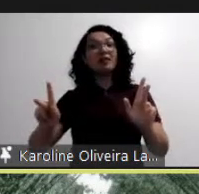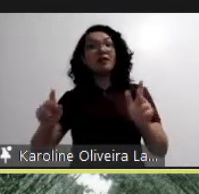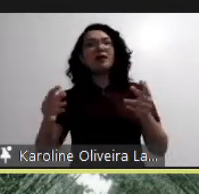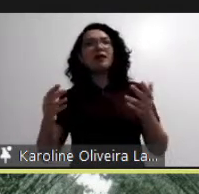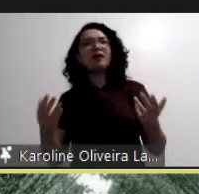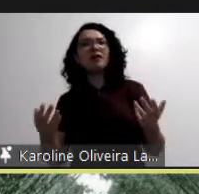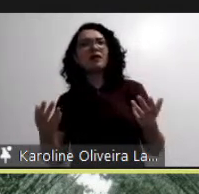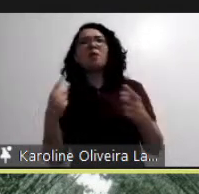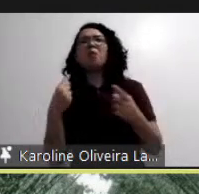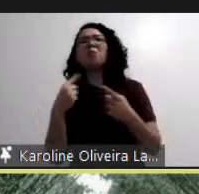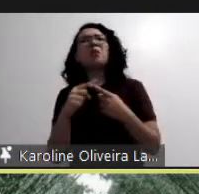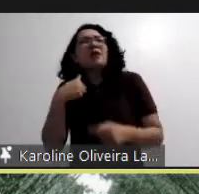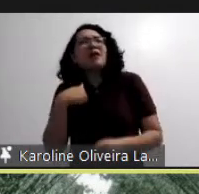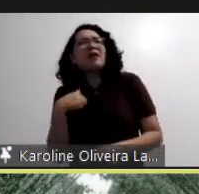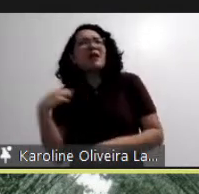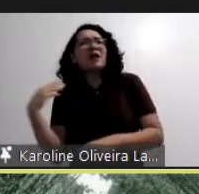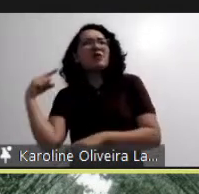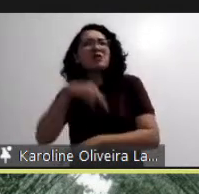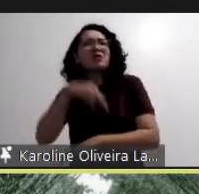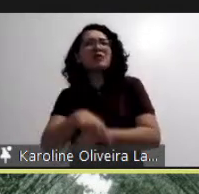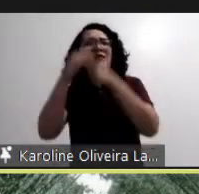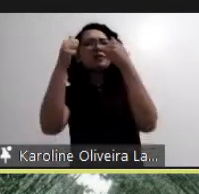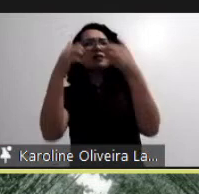gente. Estava cheio de gente.